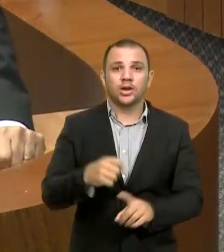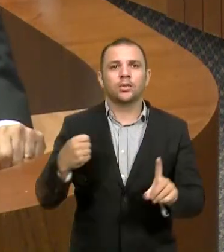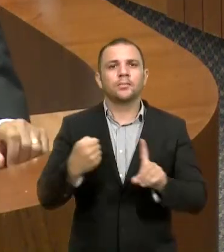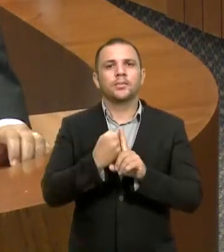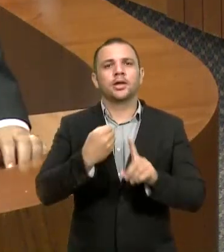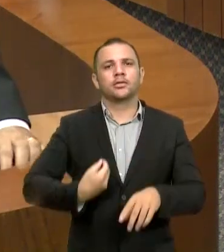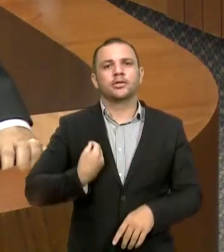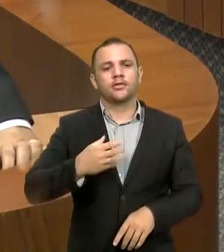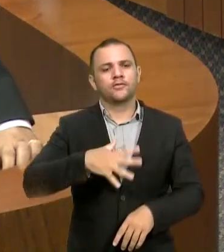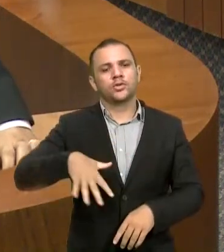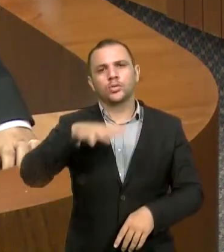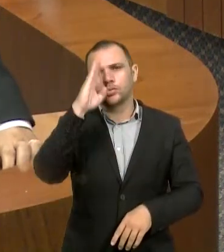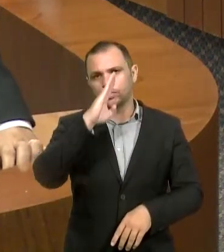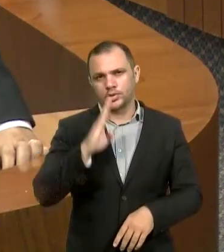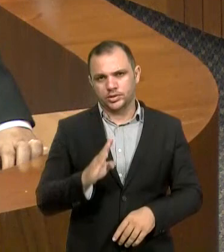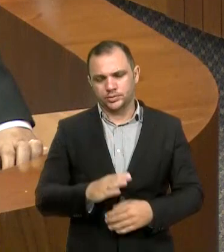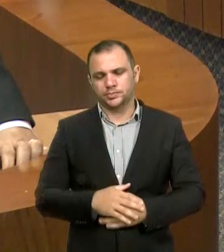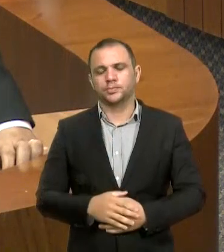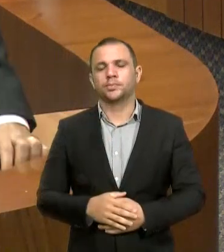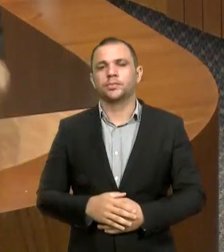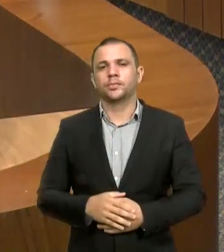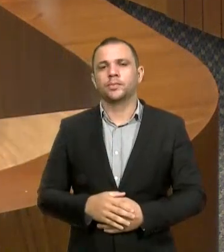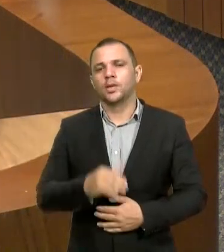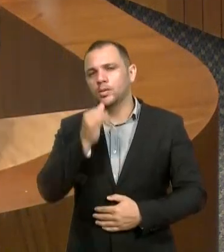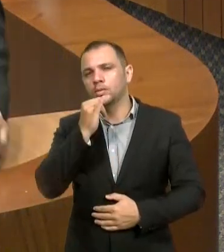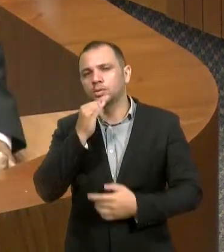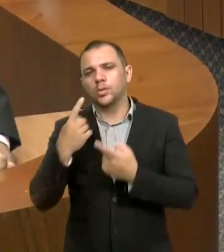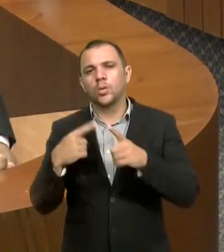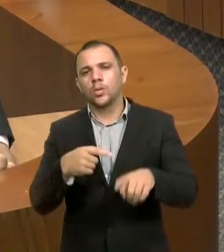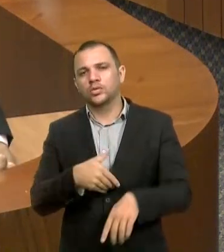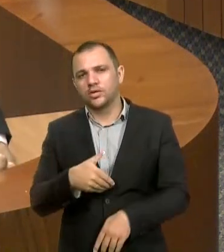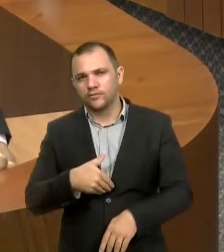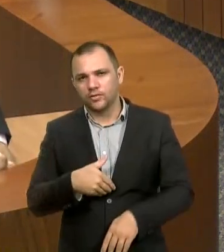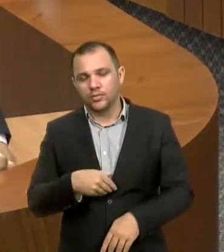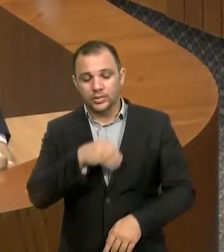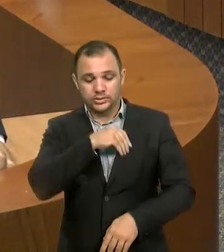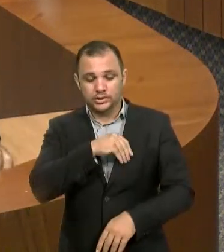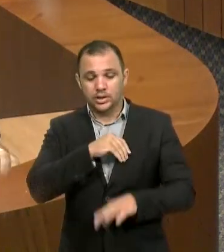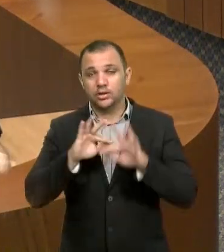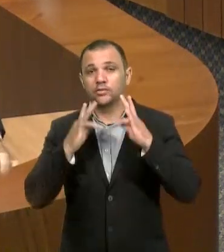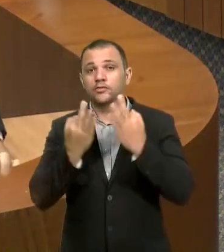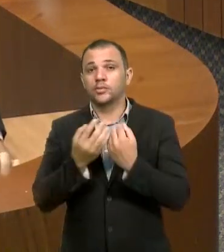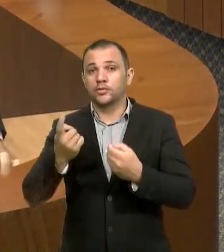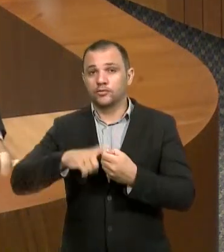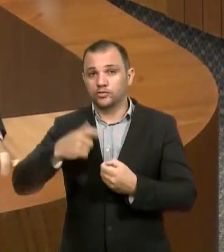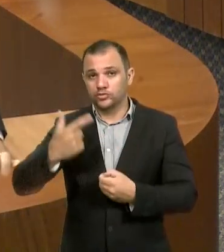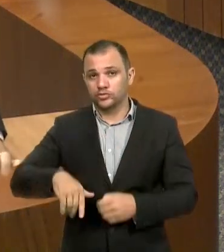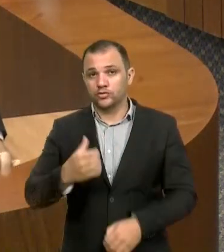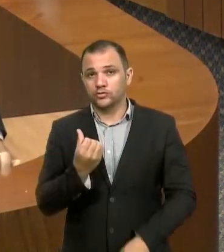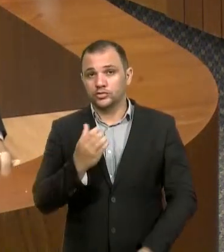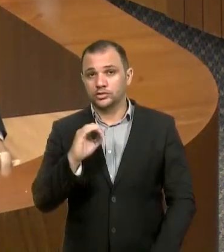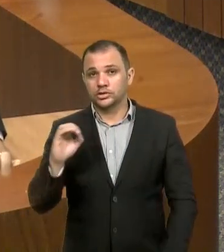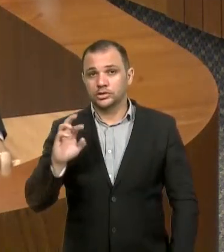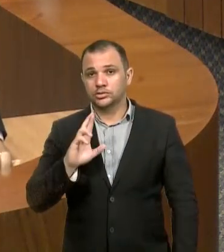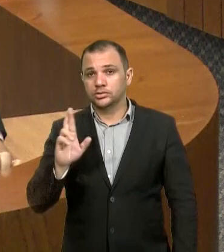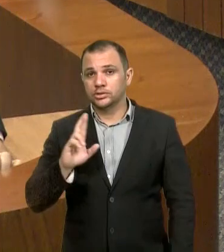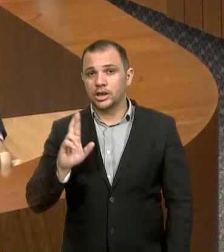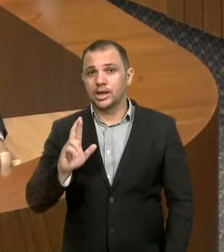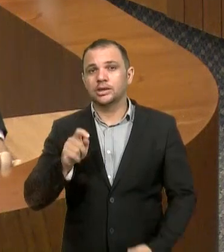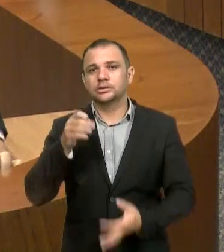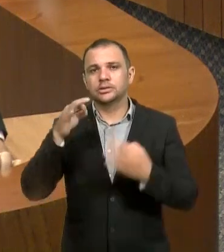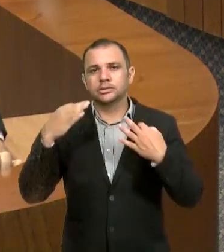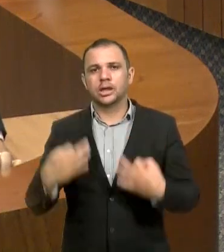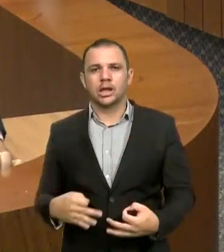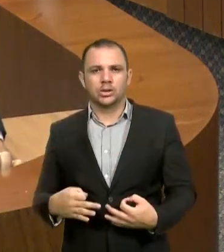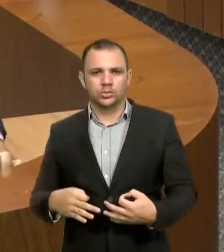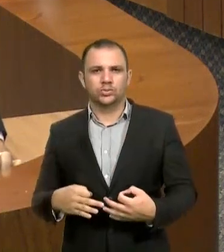brasileiro. Só no combate à fome, Bolsa Família retornou, R$ 600 garantidos,